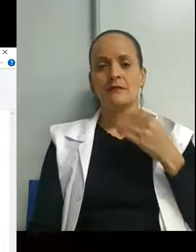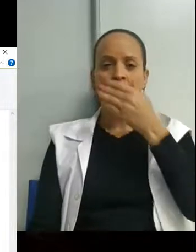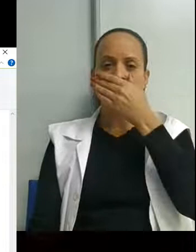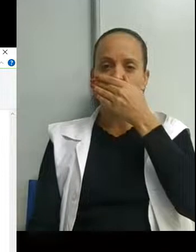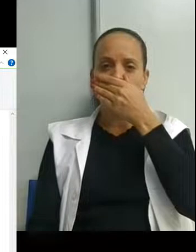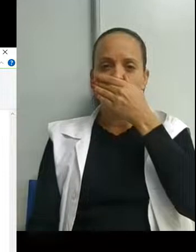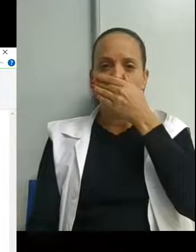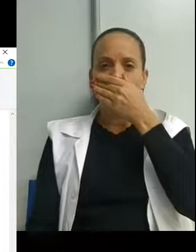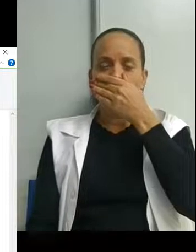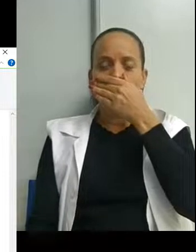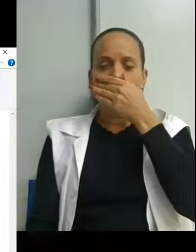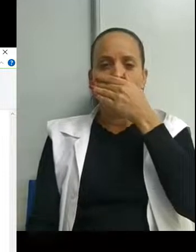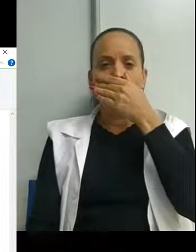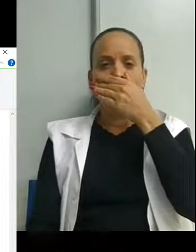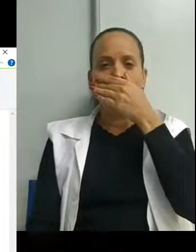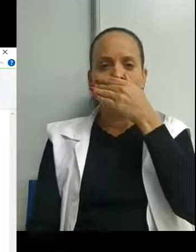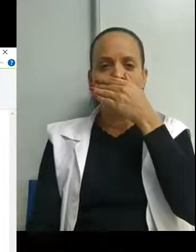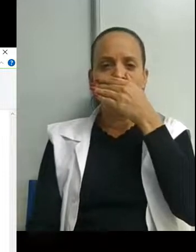kVA.